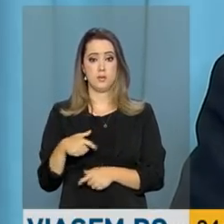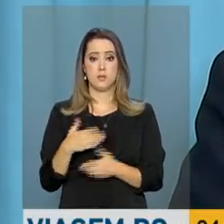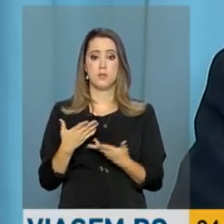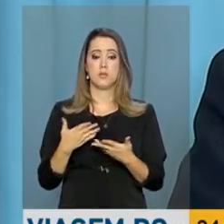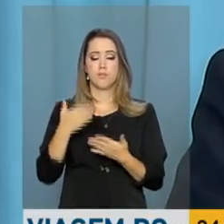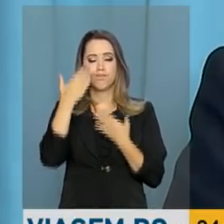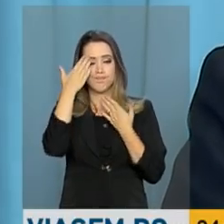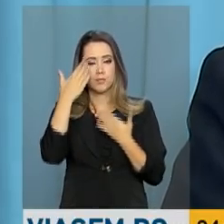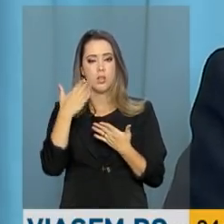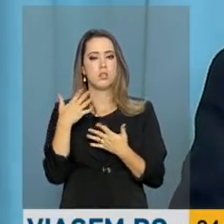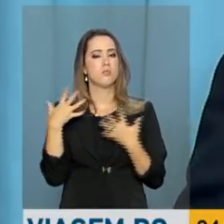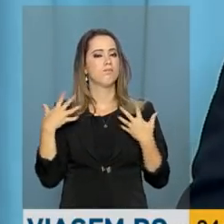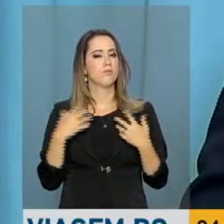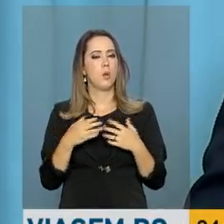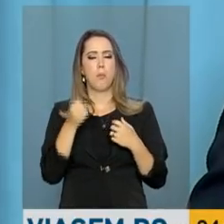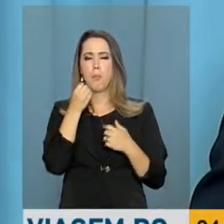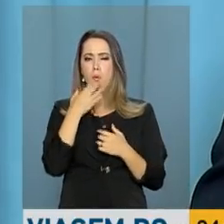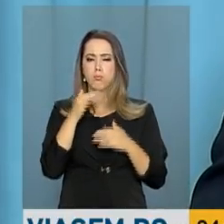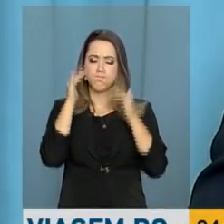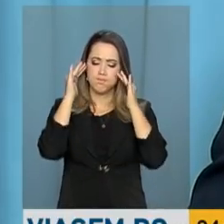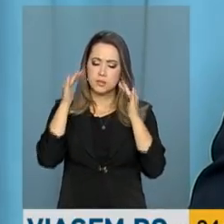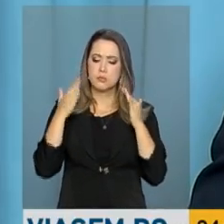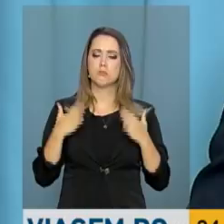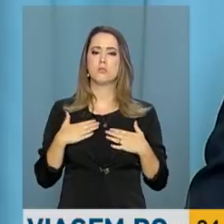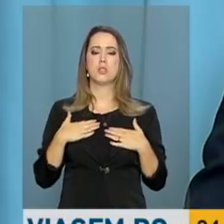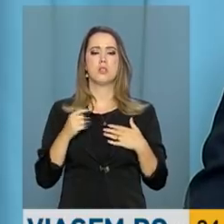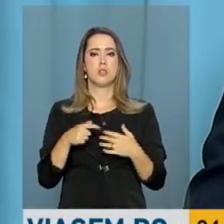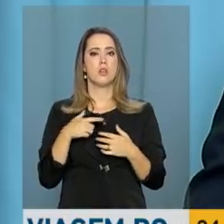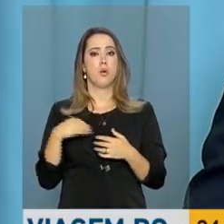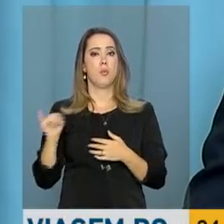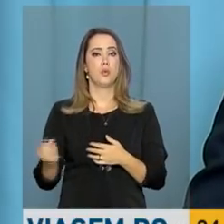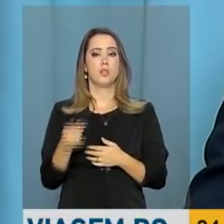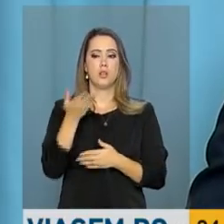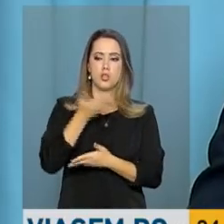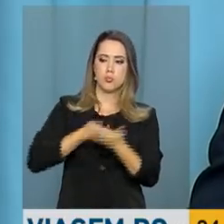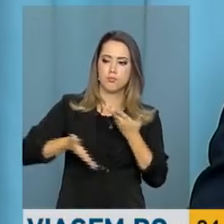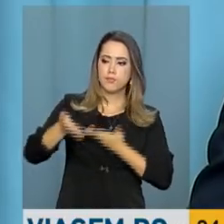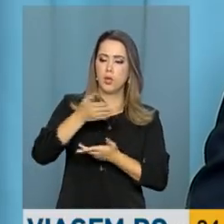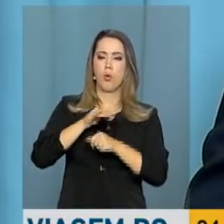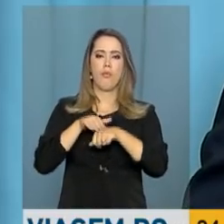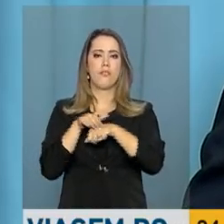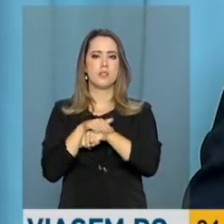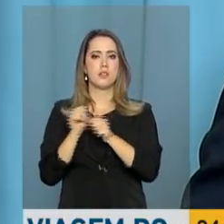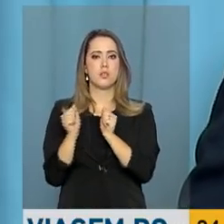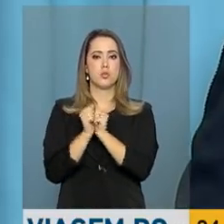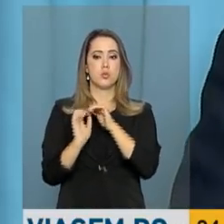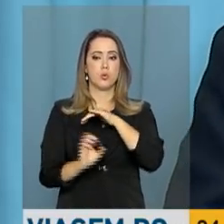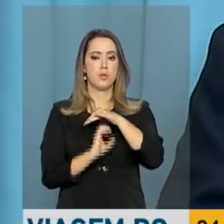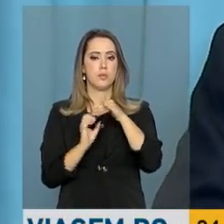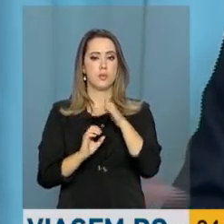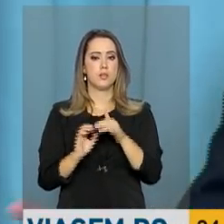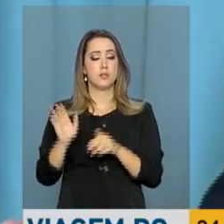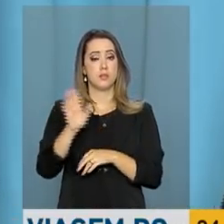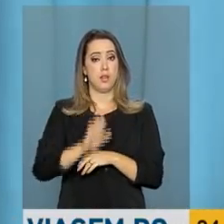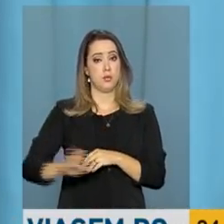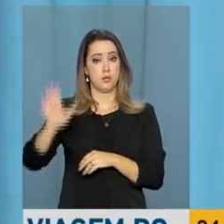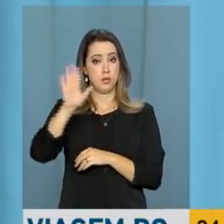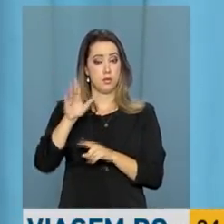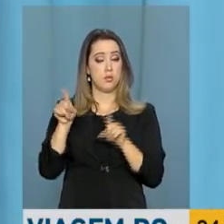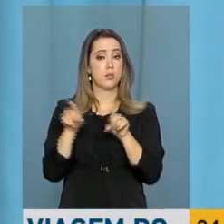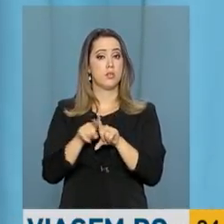extraordinária, especialmente uma oportunidade para que eu me comunicasse com os nossos empresários nacionais e com